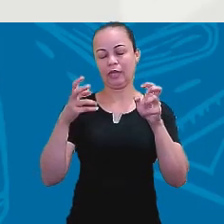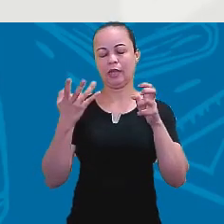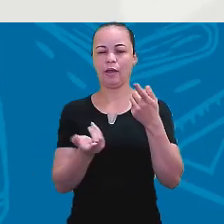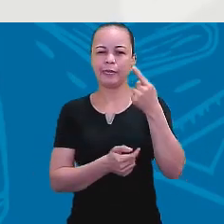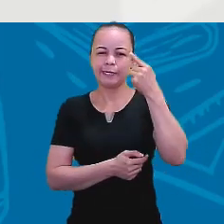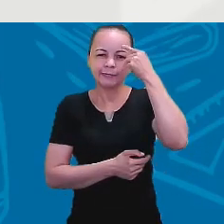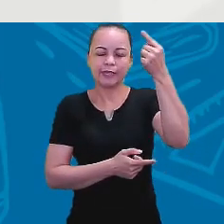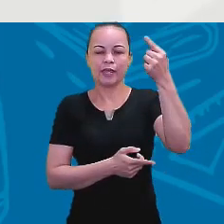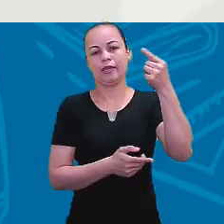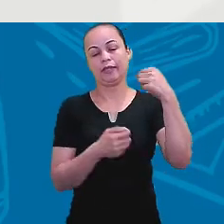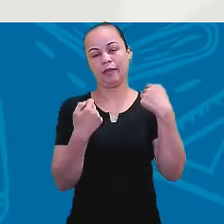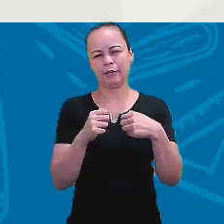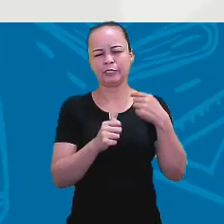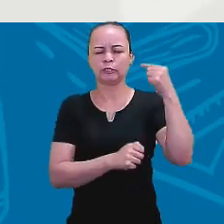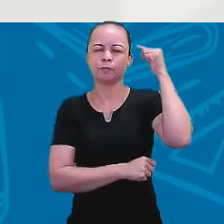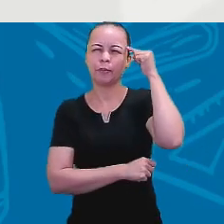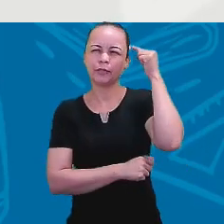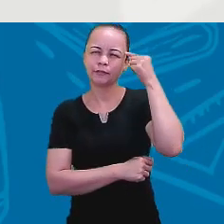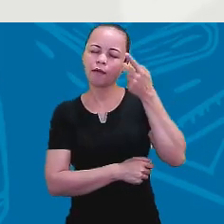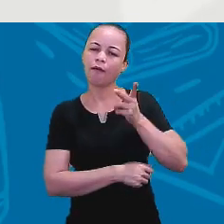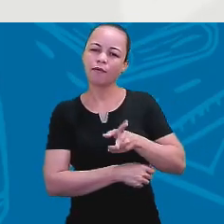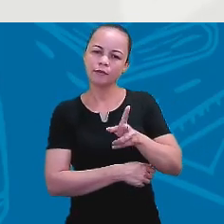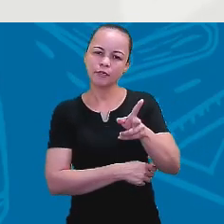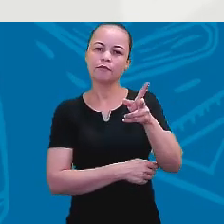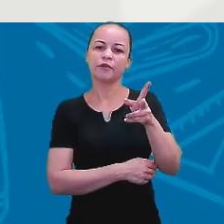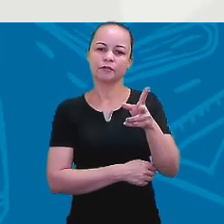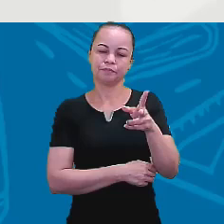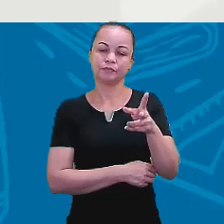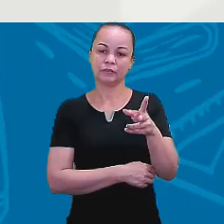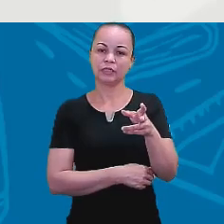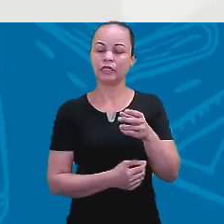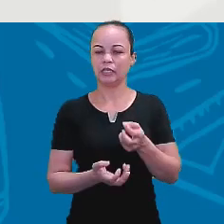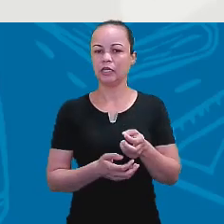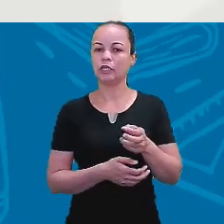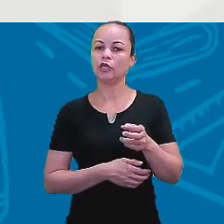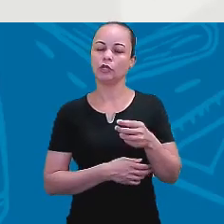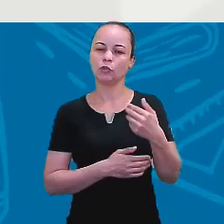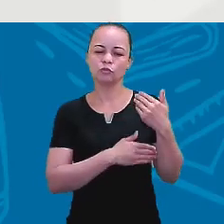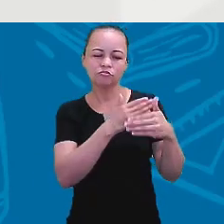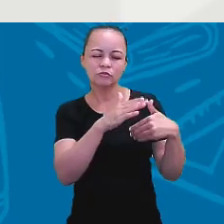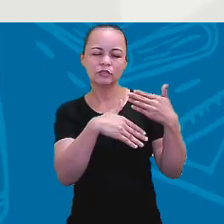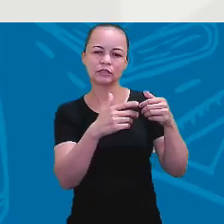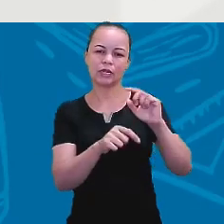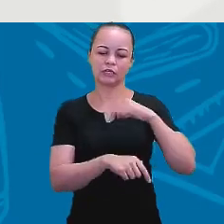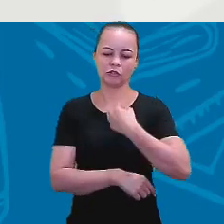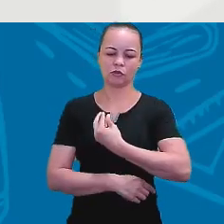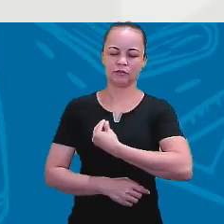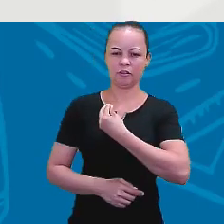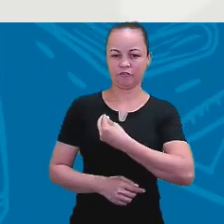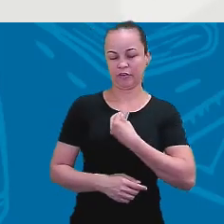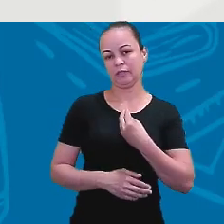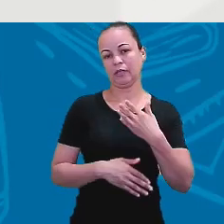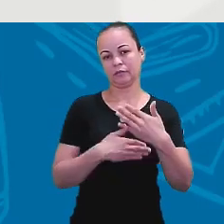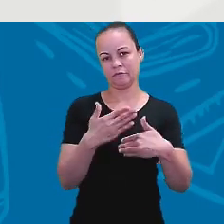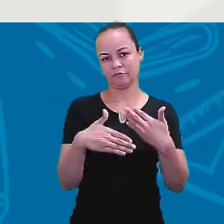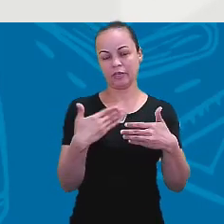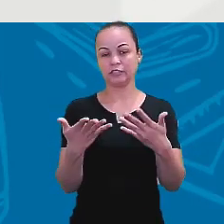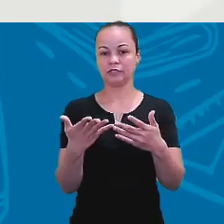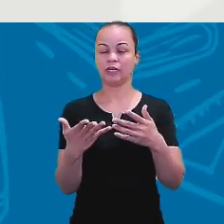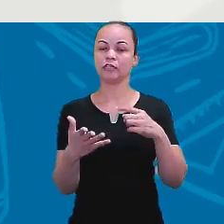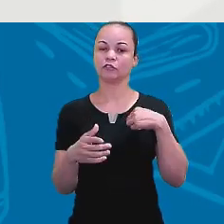que a gente tem que estar pensando diariamente, né, e reproduzindo na nossa vida através das